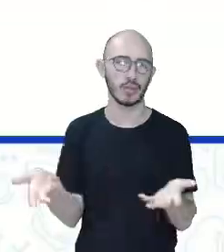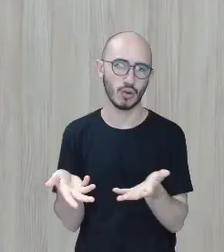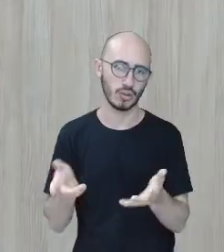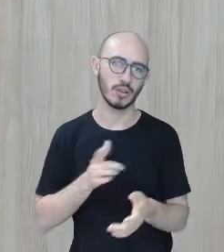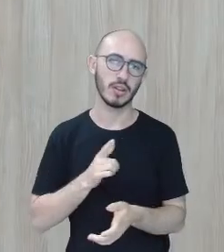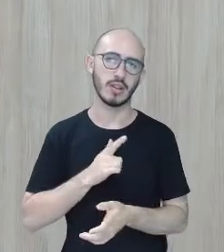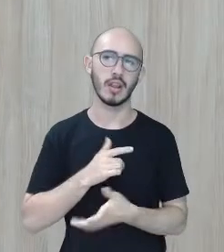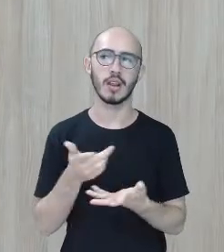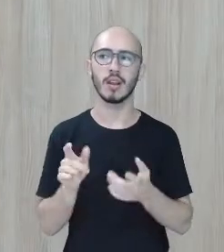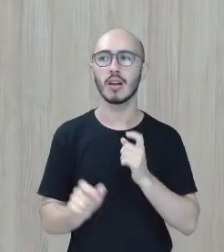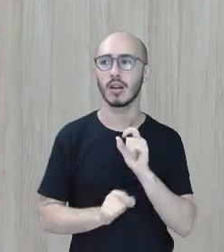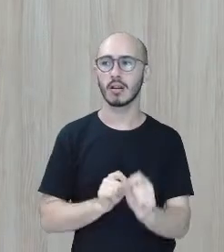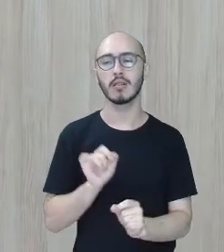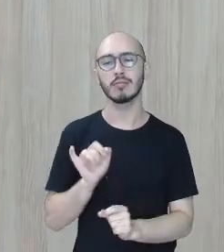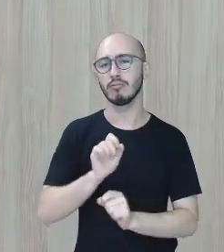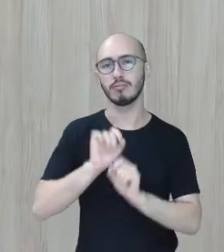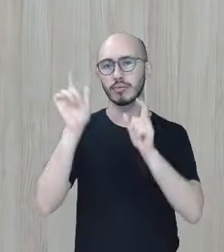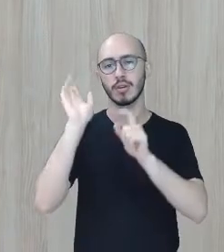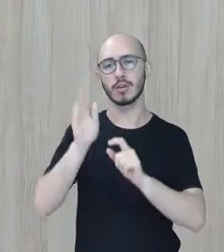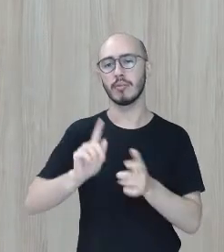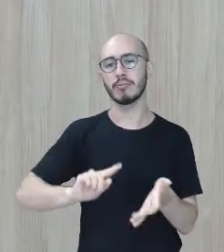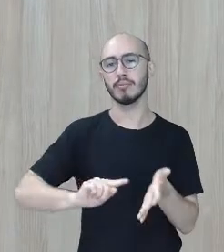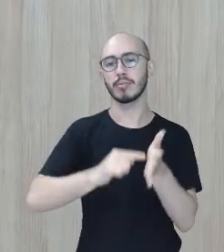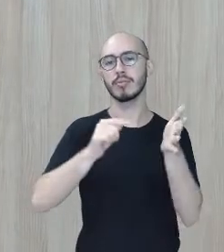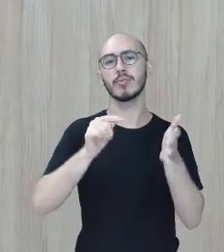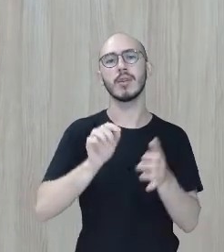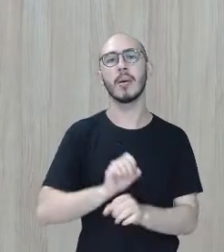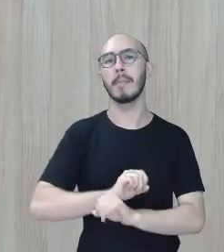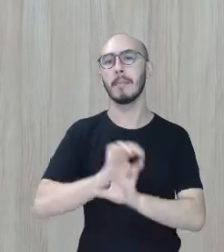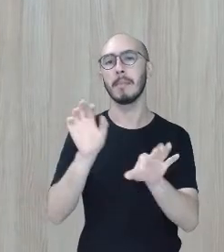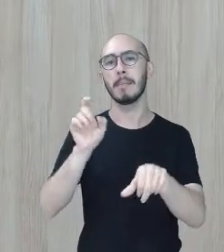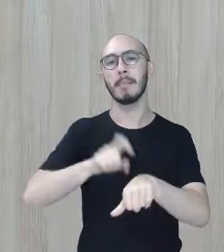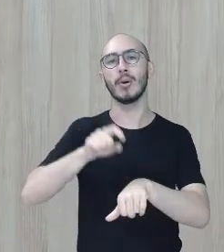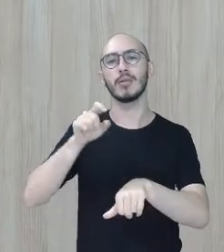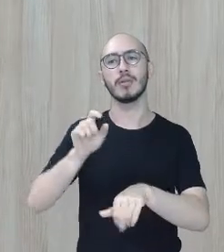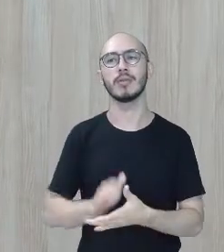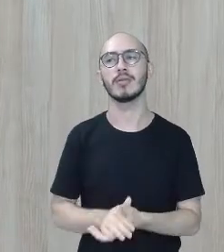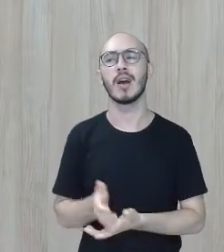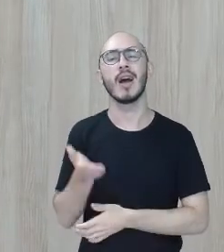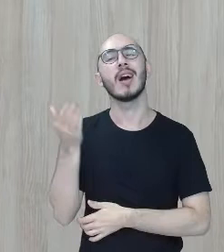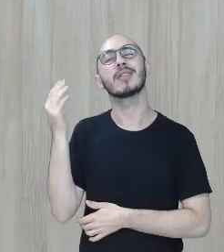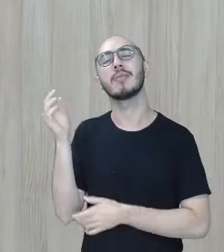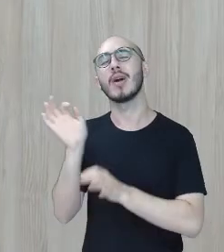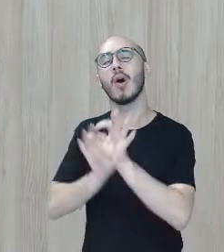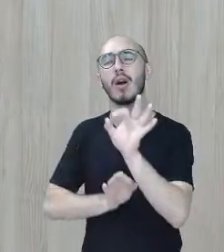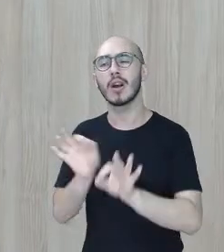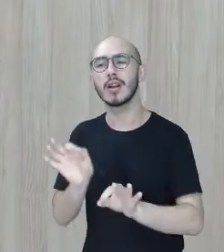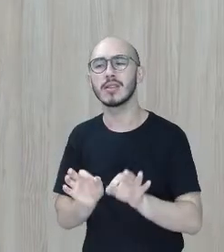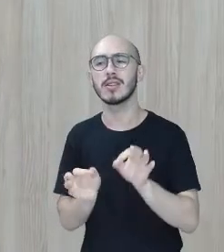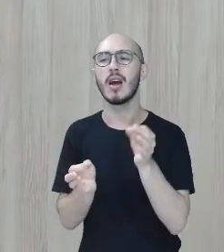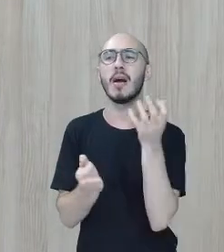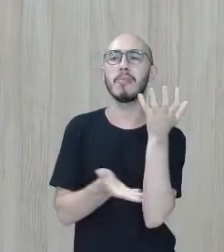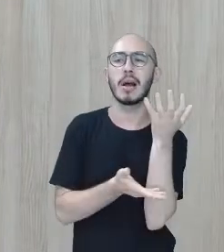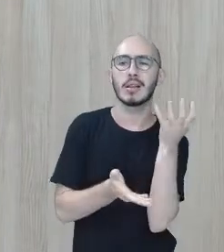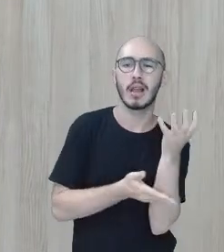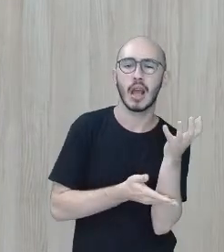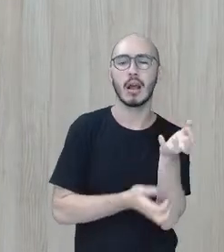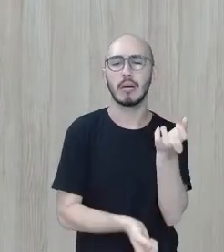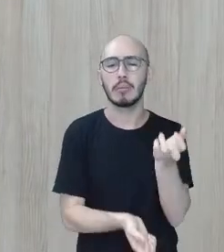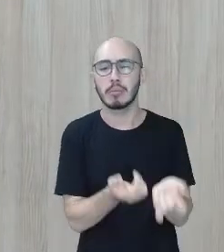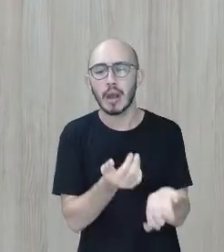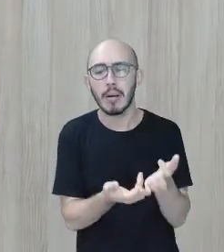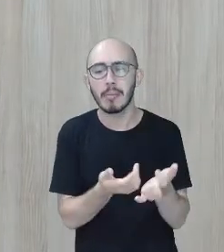A gente acordou, já liga lá o fogão. Antigamente tinha que se preparar o fogo para poder começar as